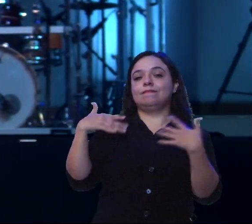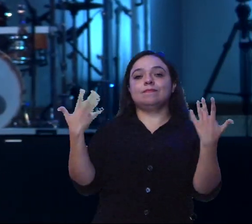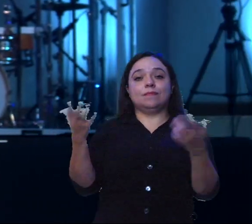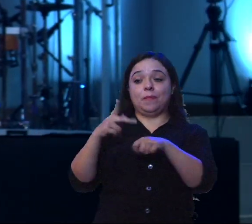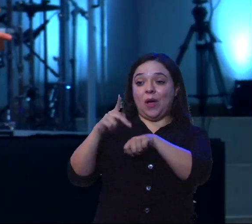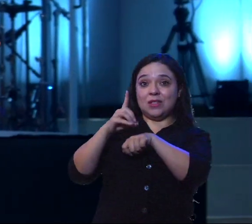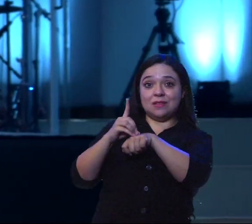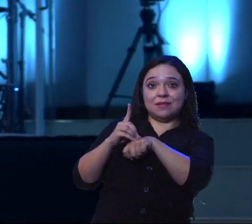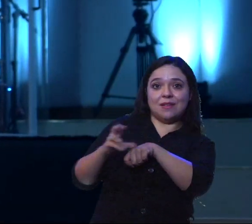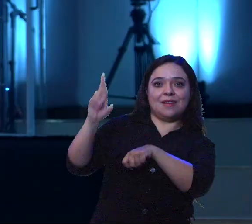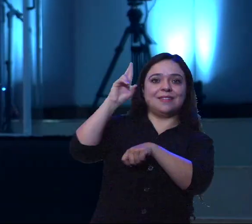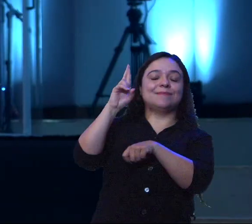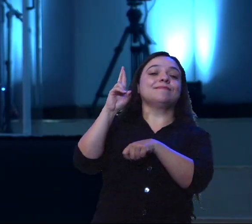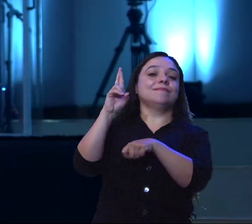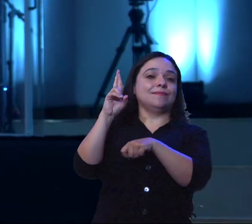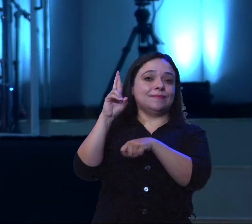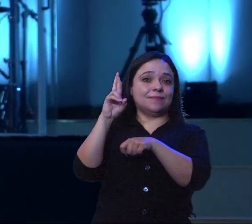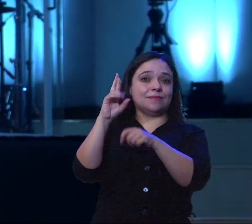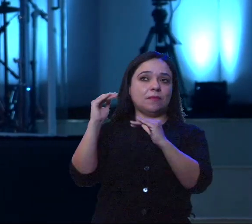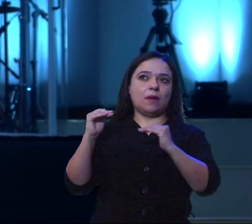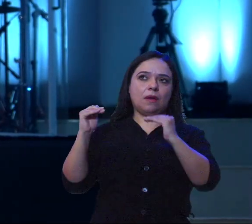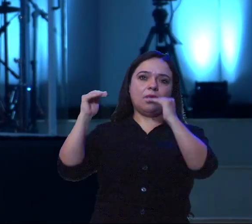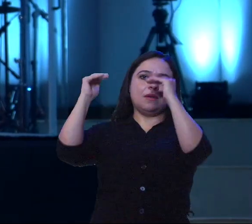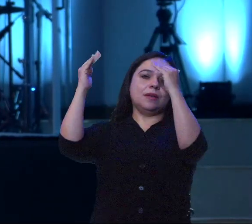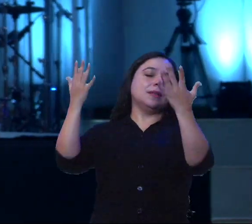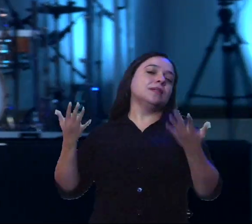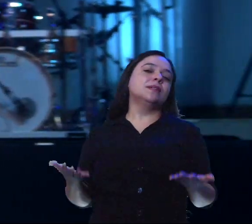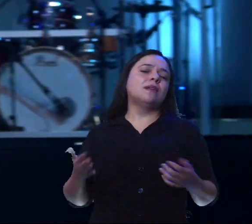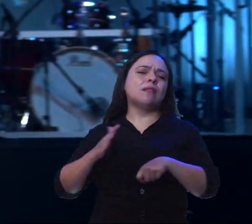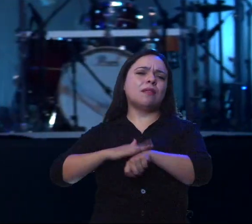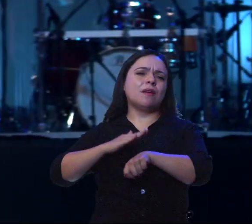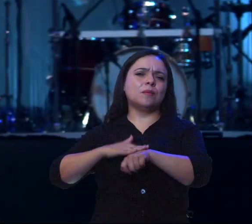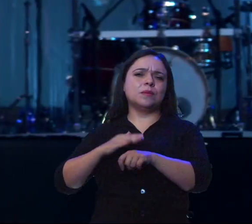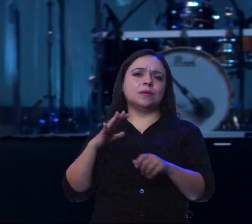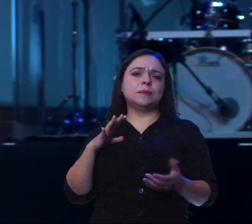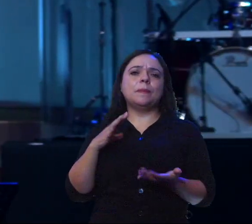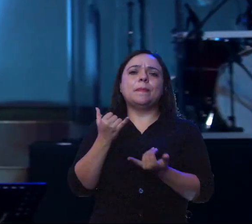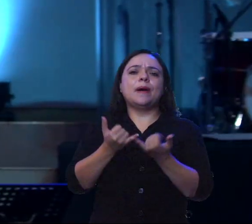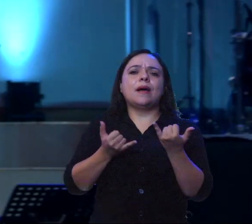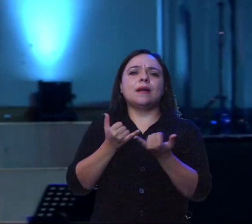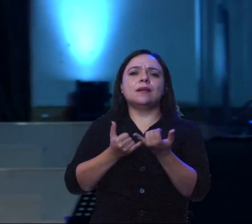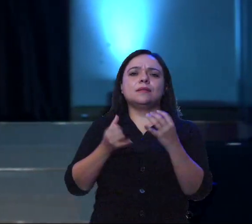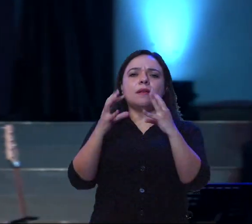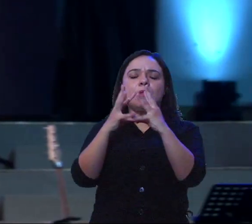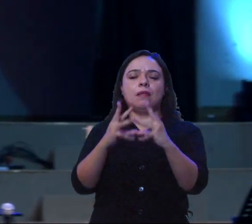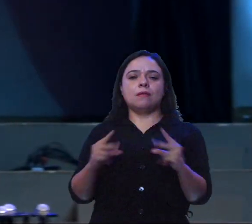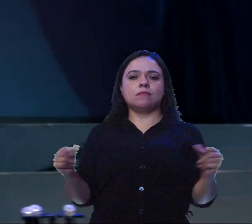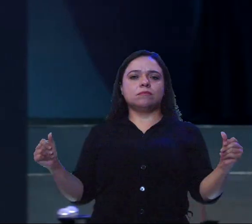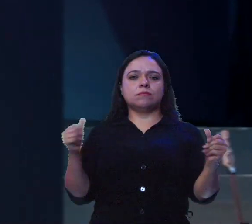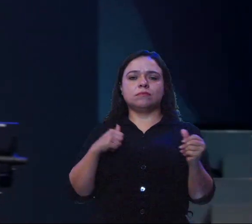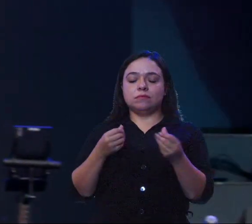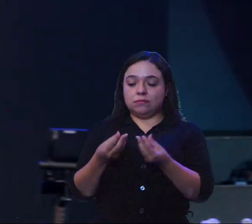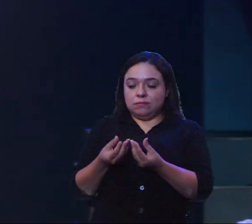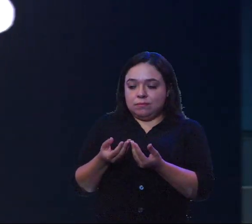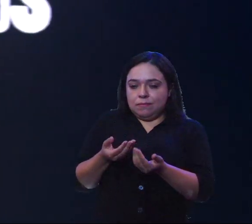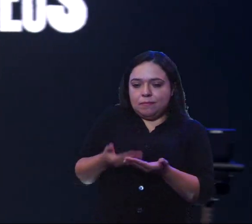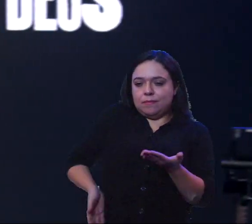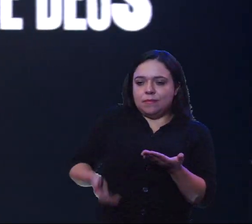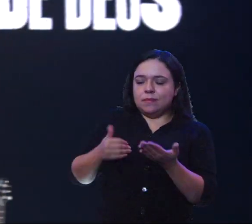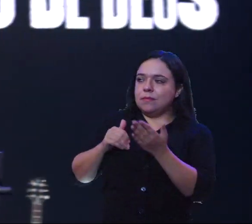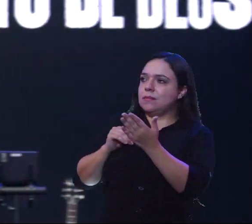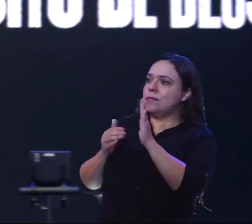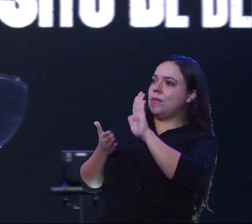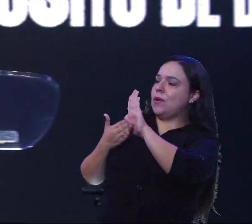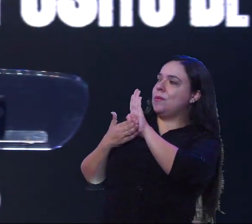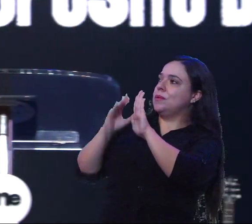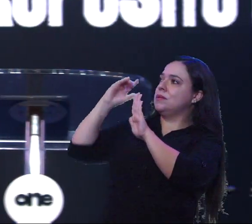e depois vem o pós-doc. E o tempo vai passando e você não cumpre os propósitos, porque você está